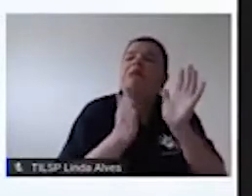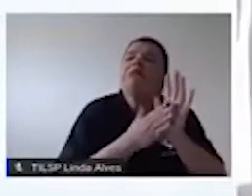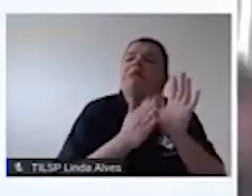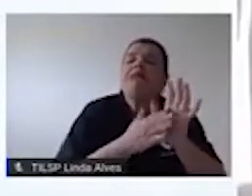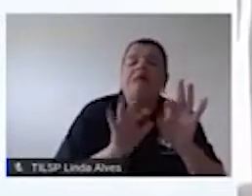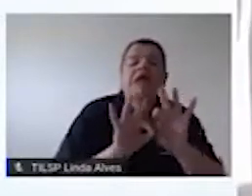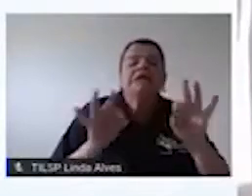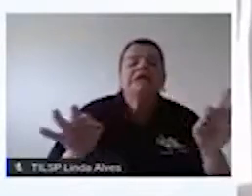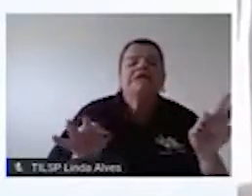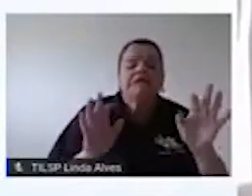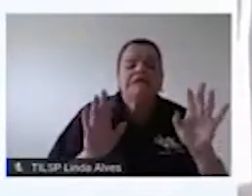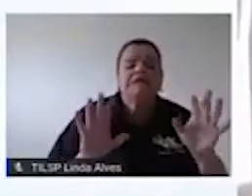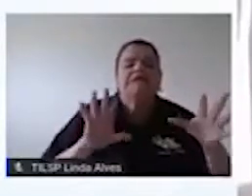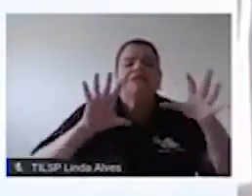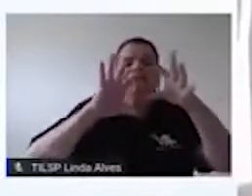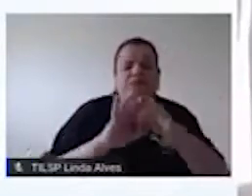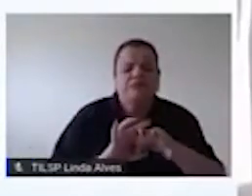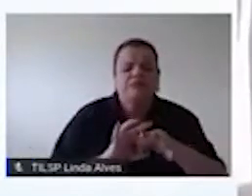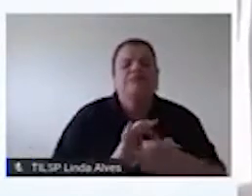ou A parte, não.